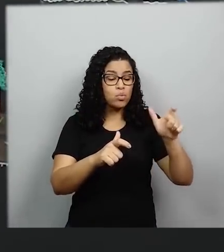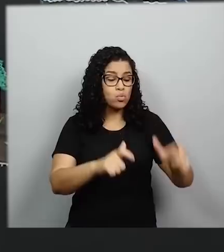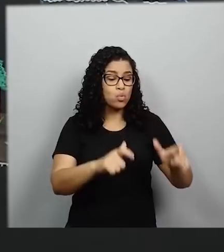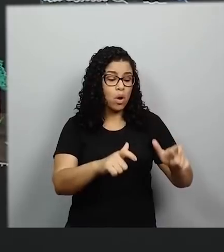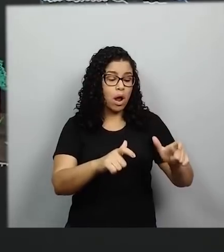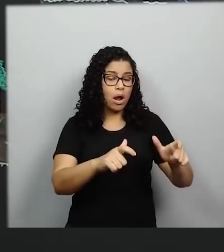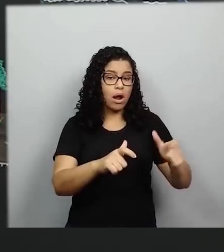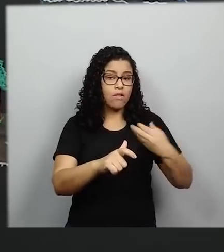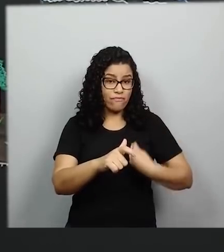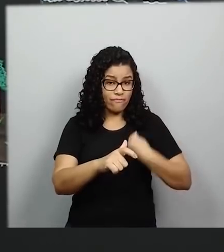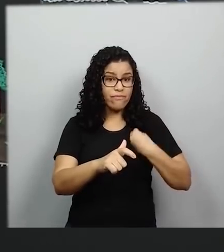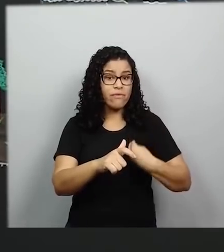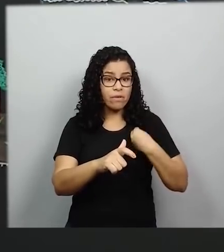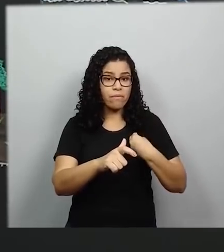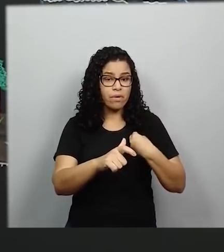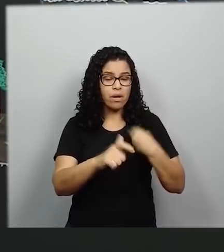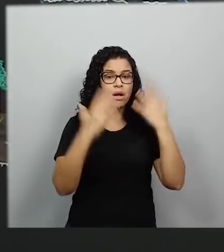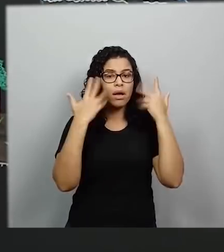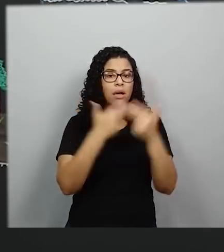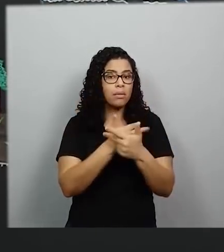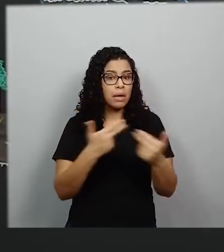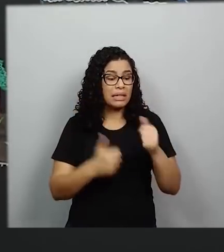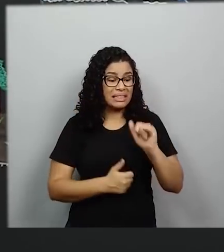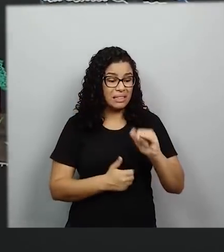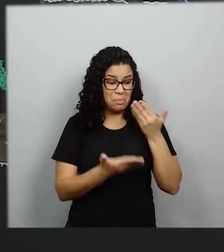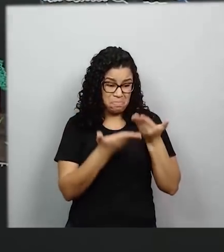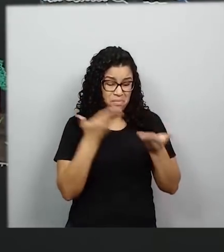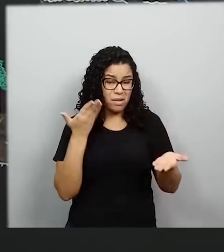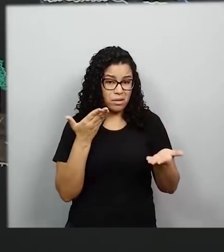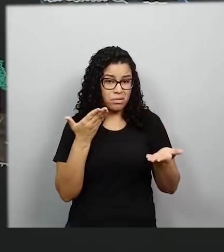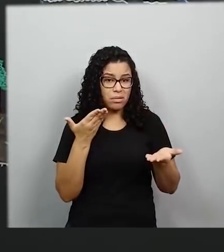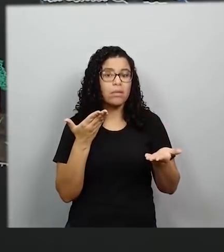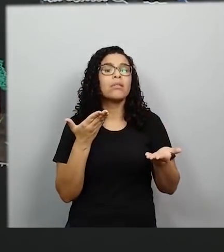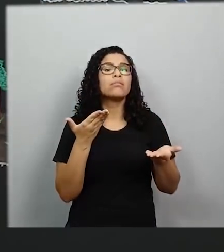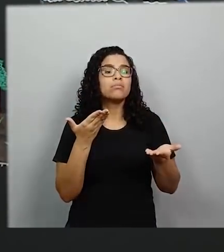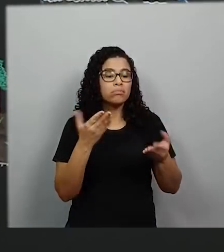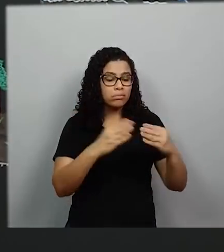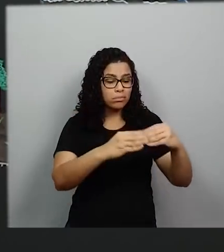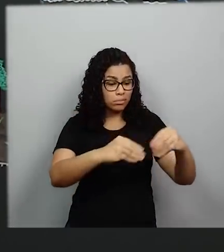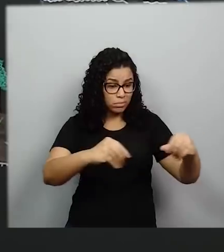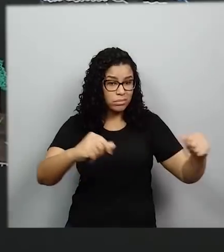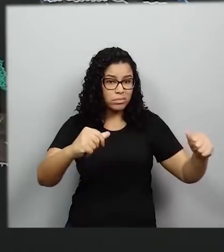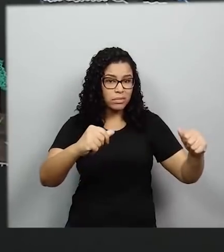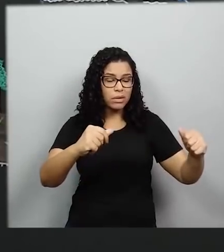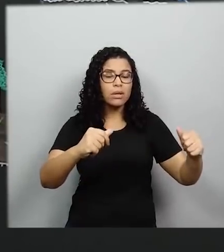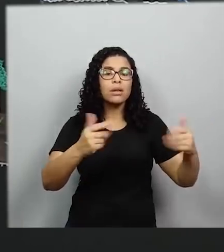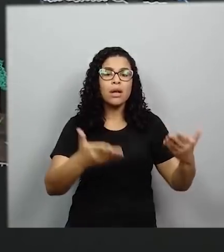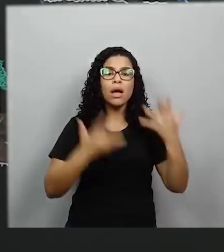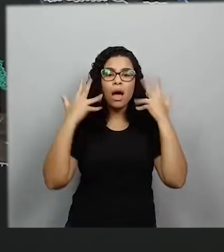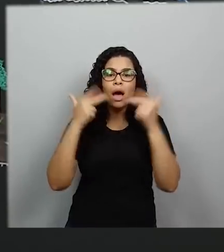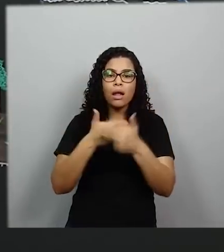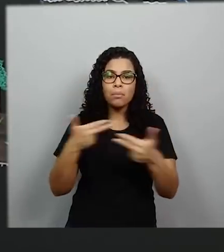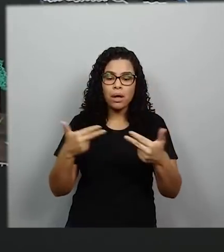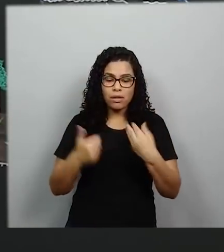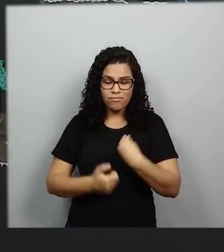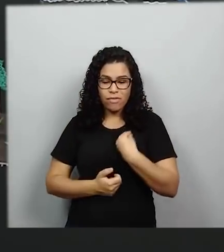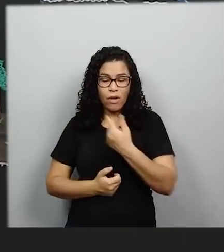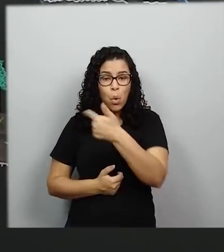tenho uma grande perda, fato é que essa espécie vai ter dificuldade de se adaptar num outro local